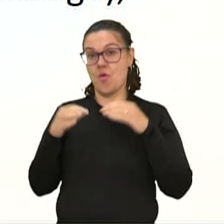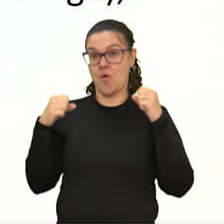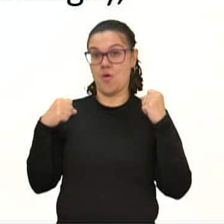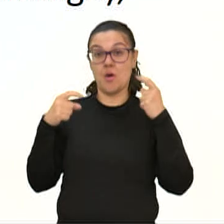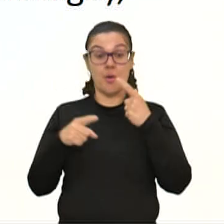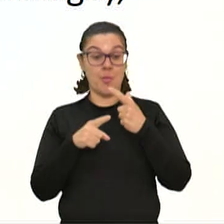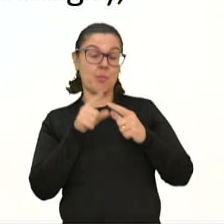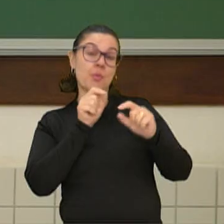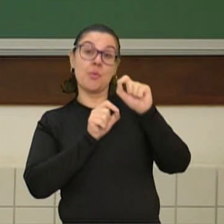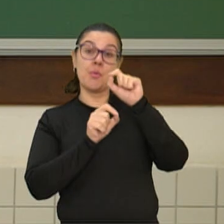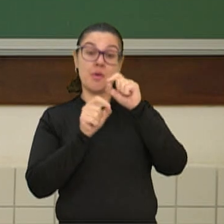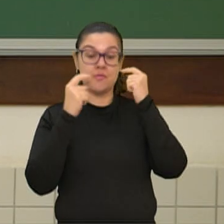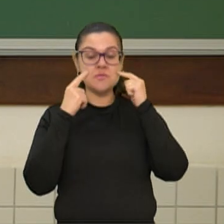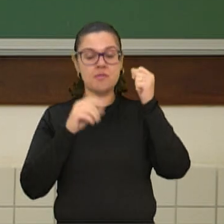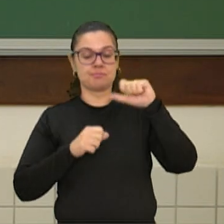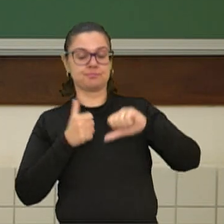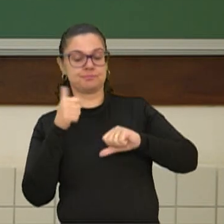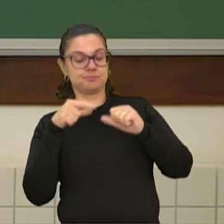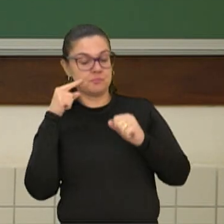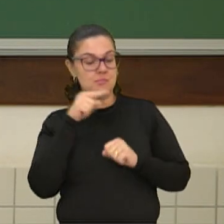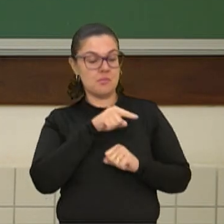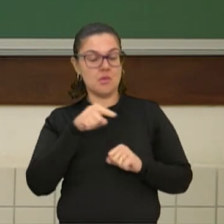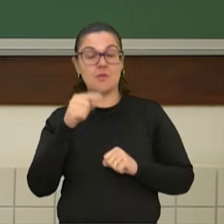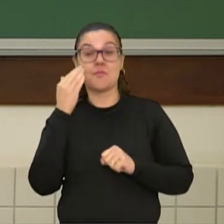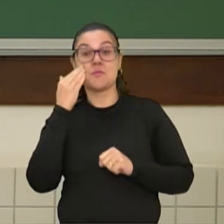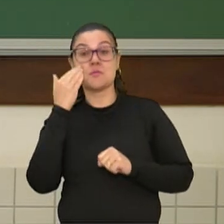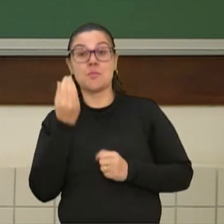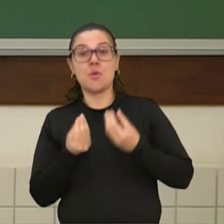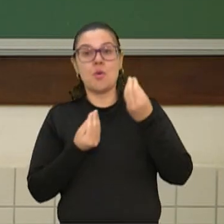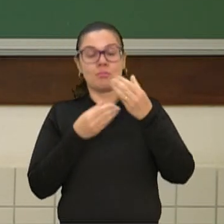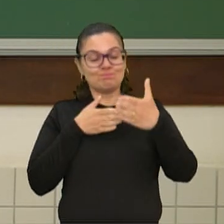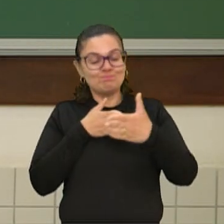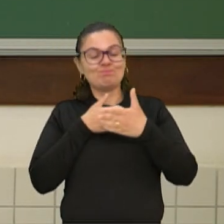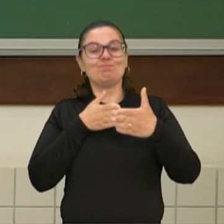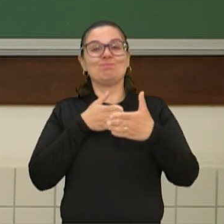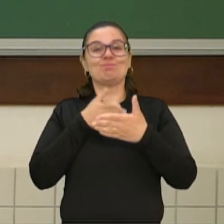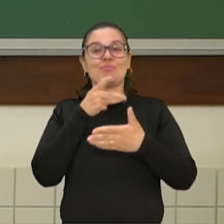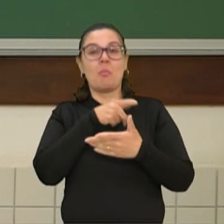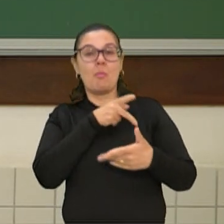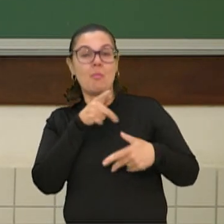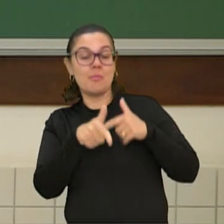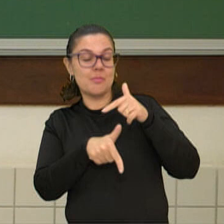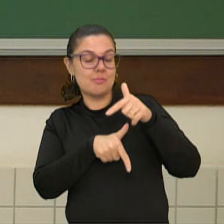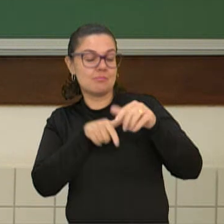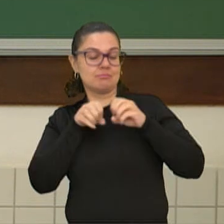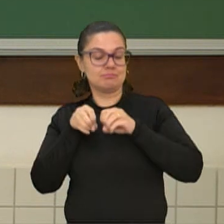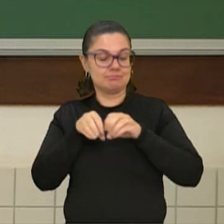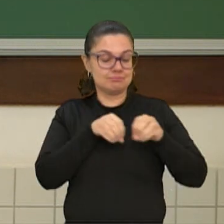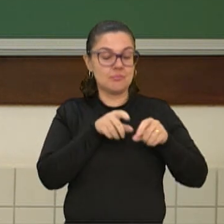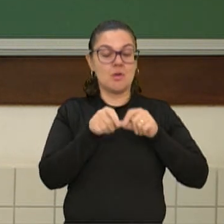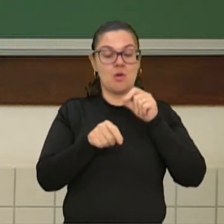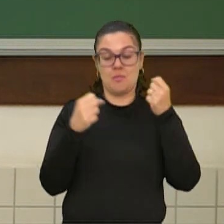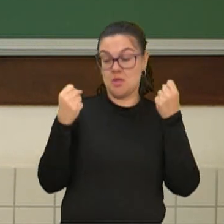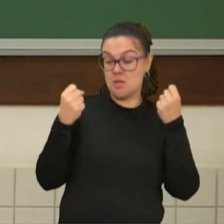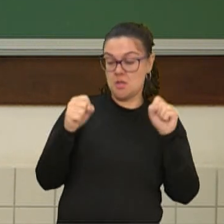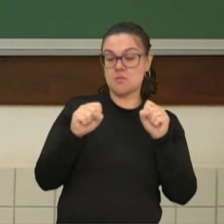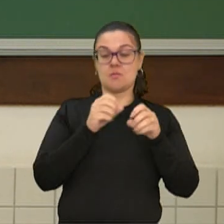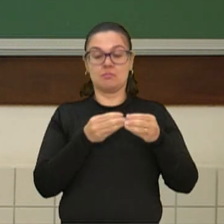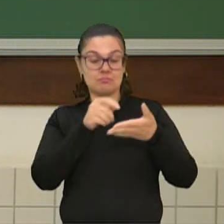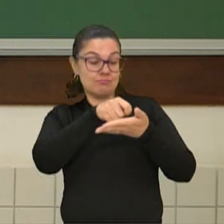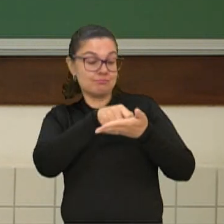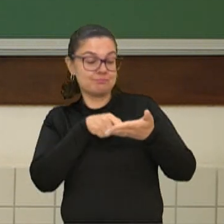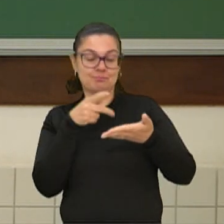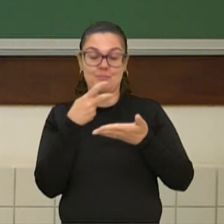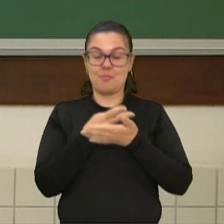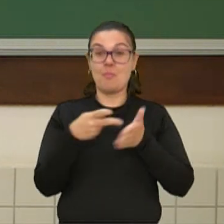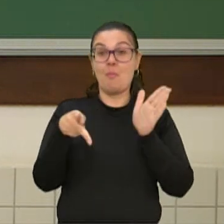Porque ao você fazer a avaliação, você vai saber das suas limitações e o trabalho vai poder ser prescrito para